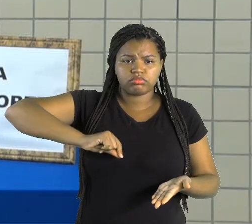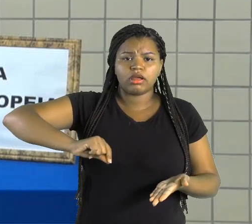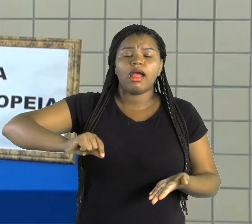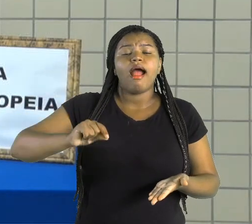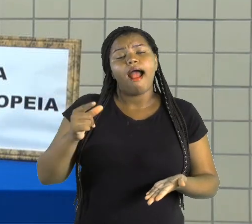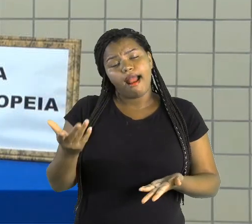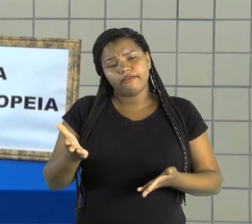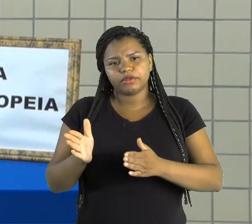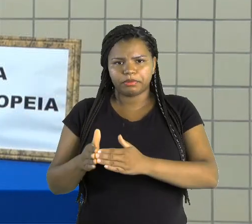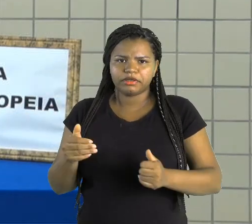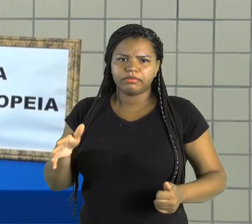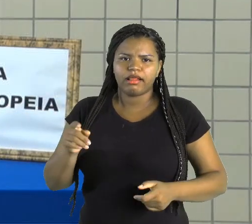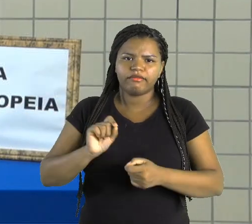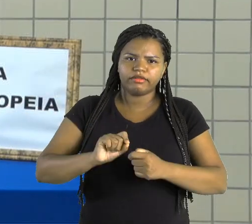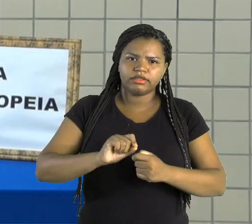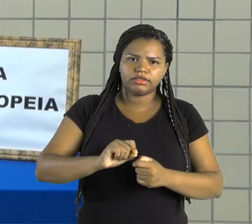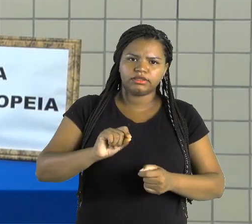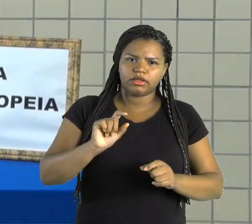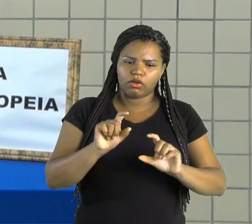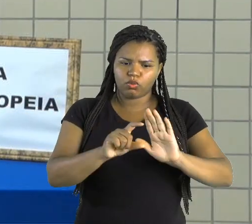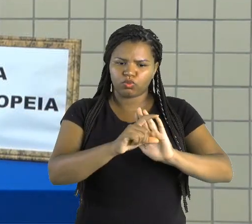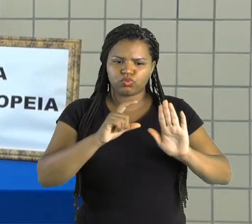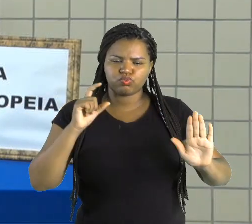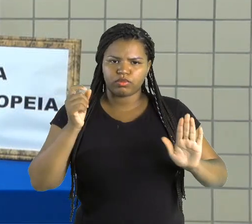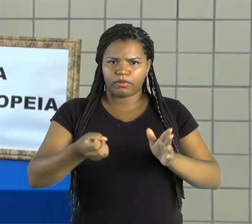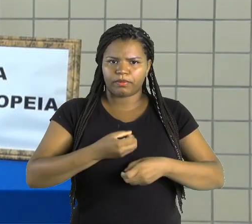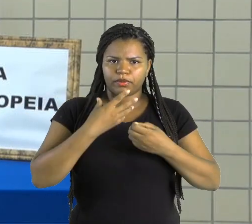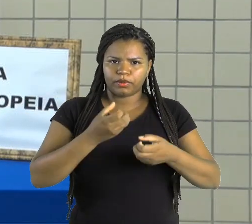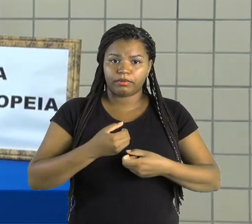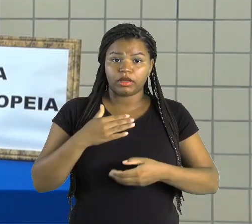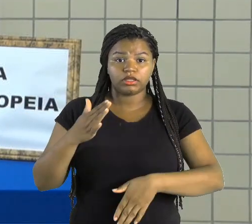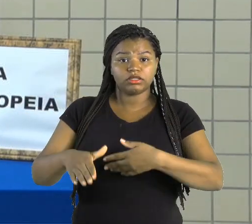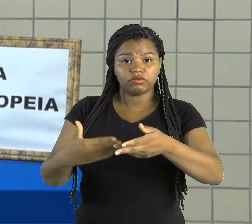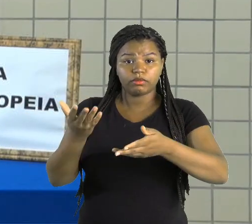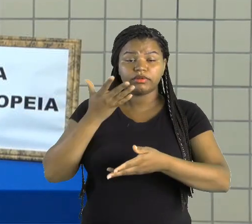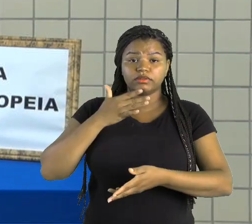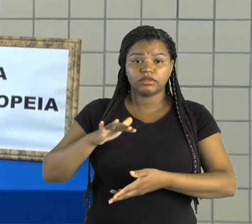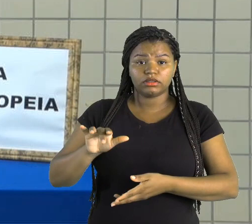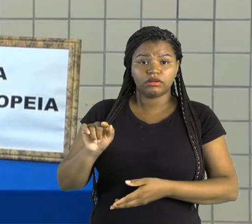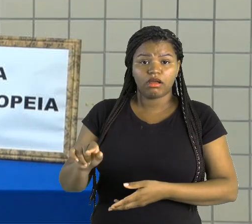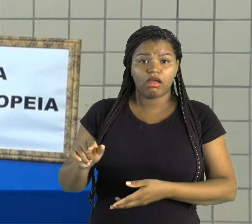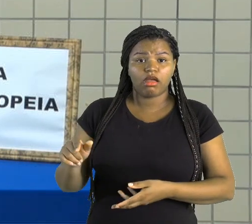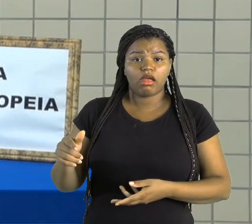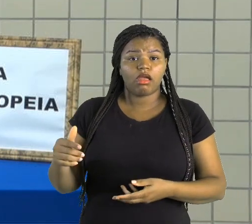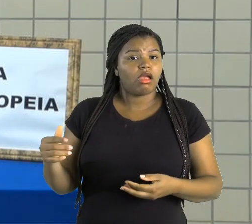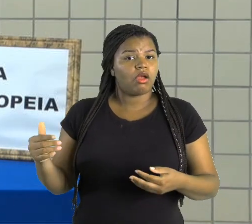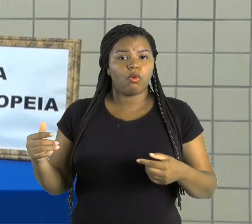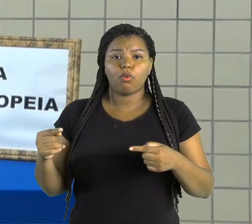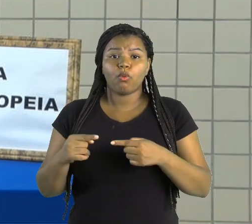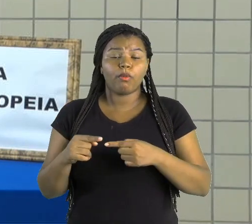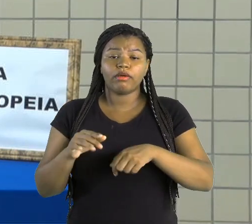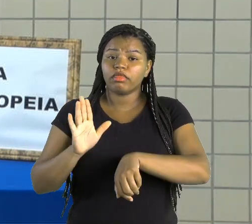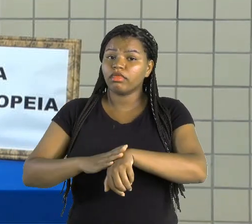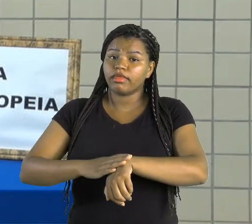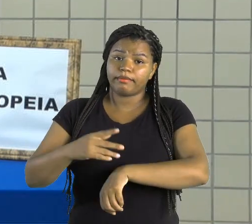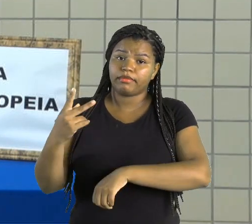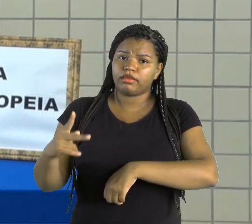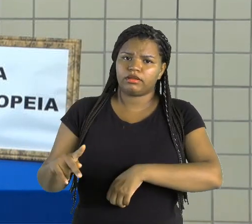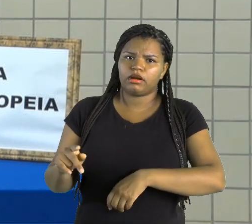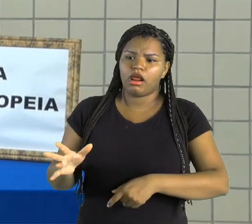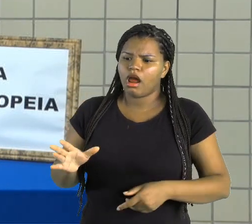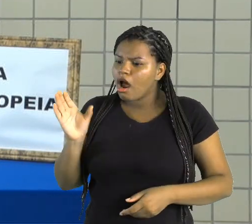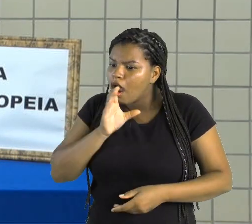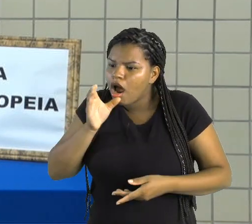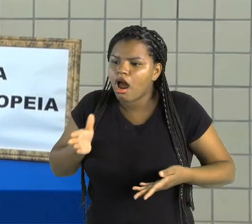poema. Mas lembre-se, o desenvolvimento da escrita da criança é de acordo com o tempo dela. Não vamos